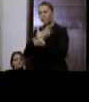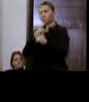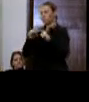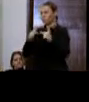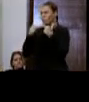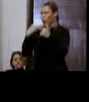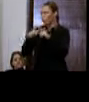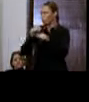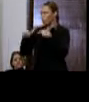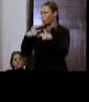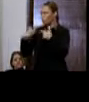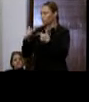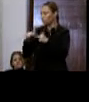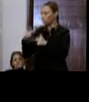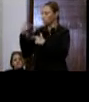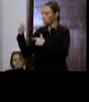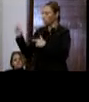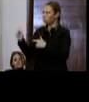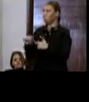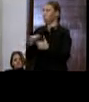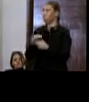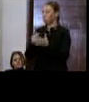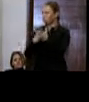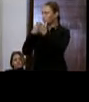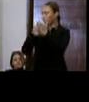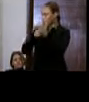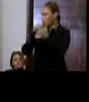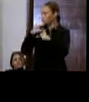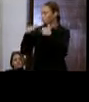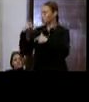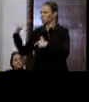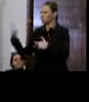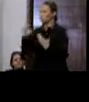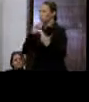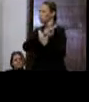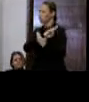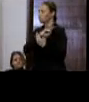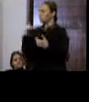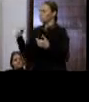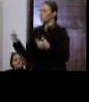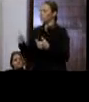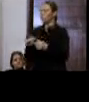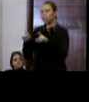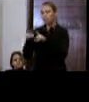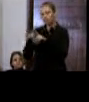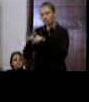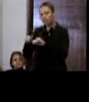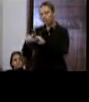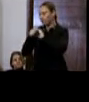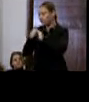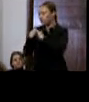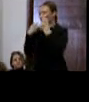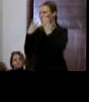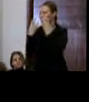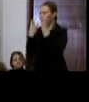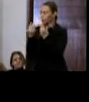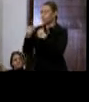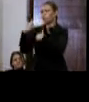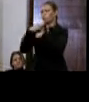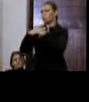exercício do seu trabalho, cumprindo com a sua obrigação, e também uma saudação muito